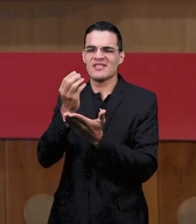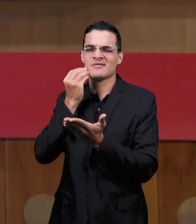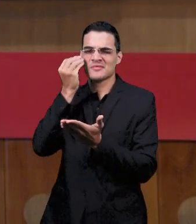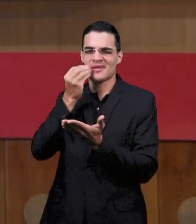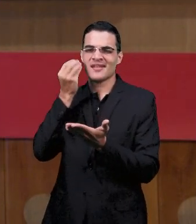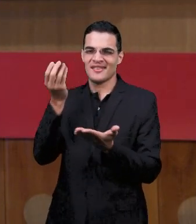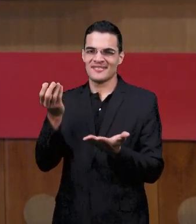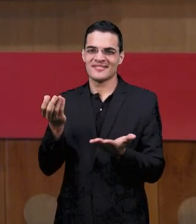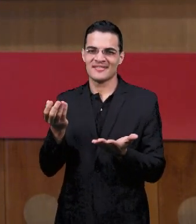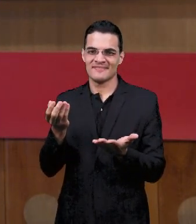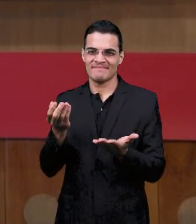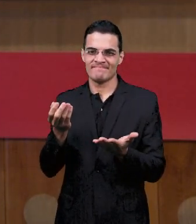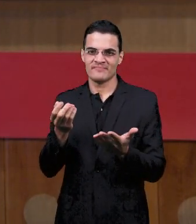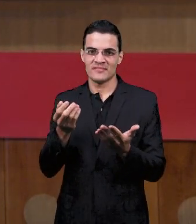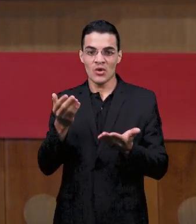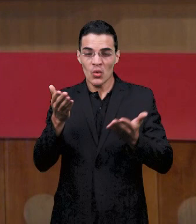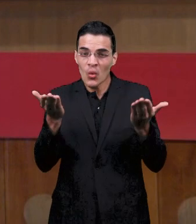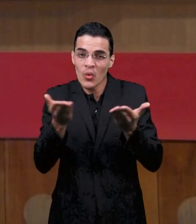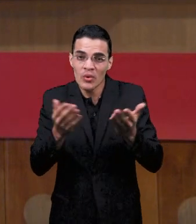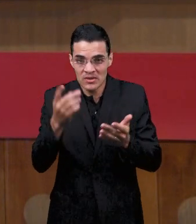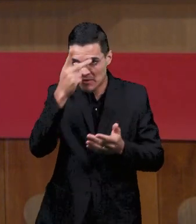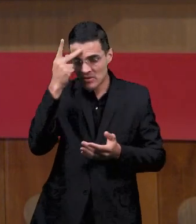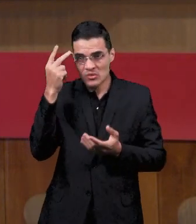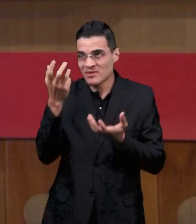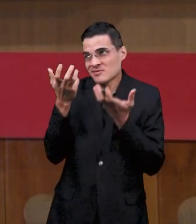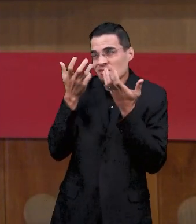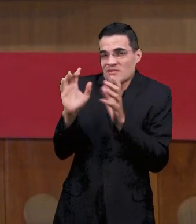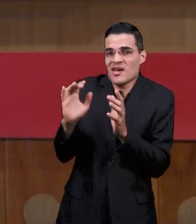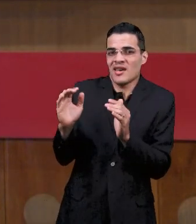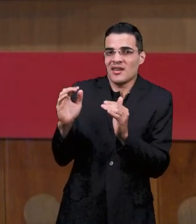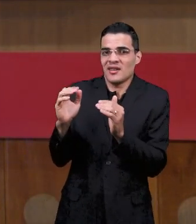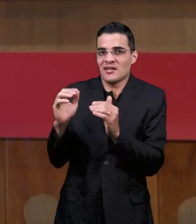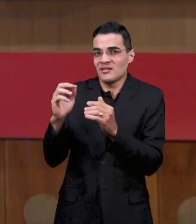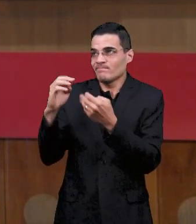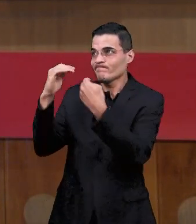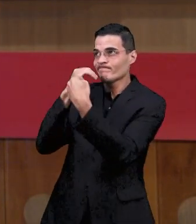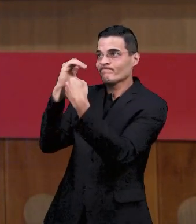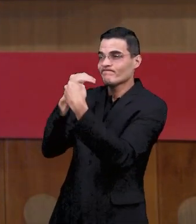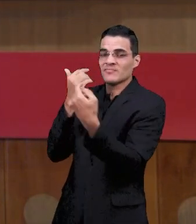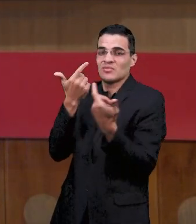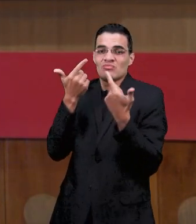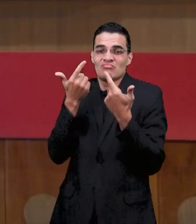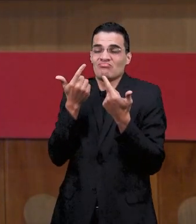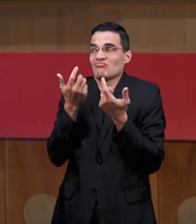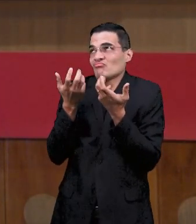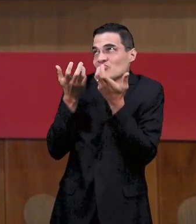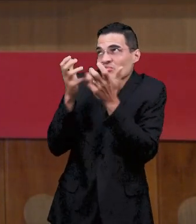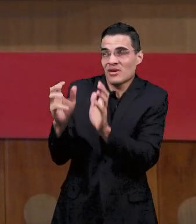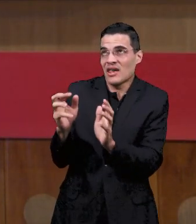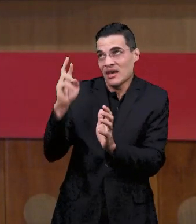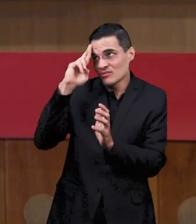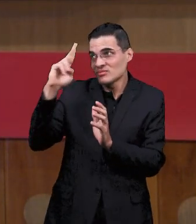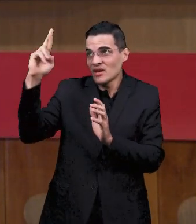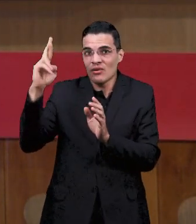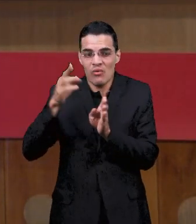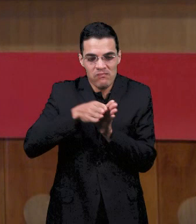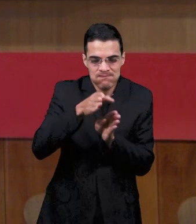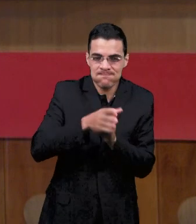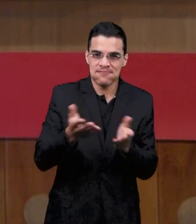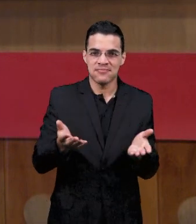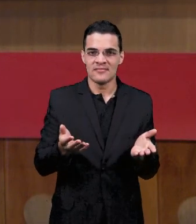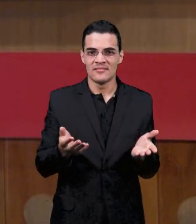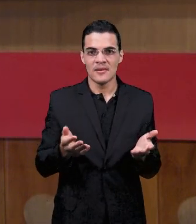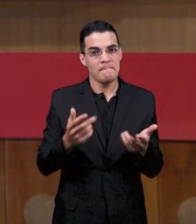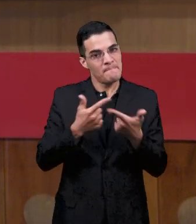As pessoas não querem ser corrigidas, então elas mudam o nome do lugar, mas hoje não. Hoje aqueles que quiserem, as servas